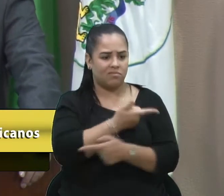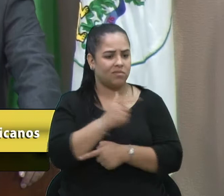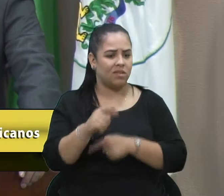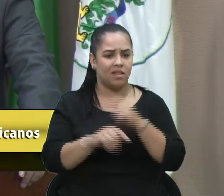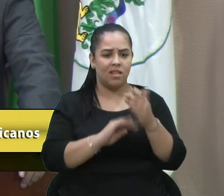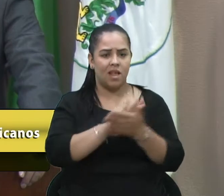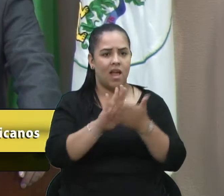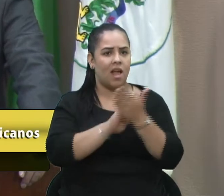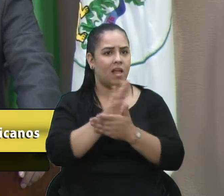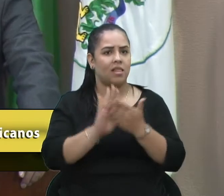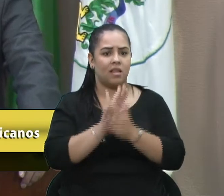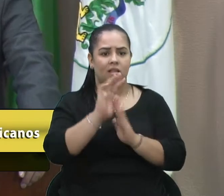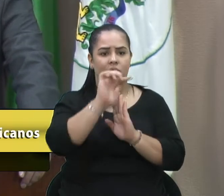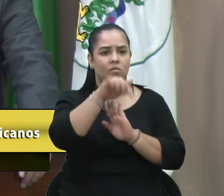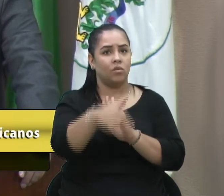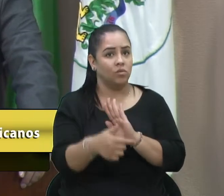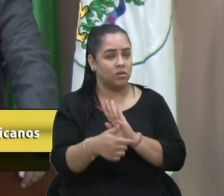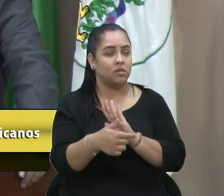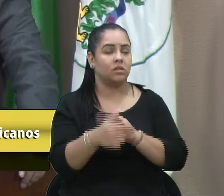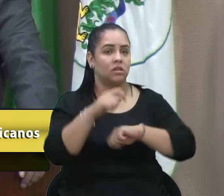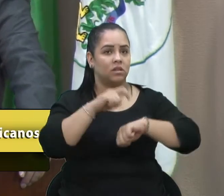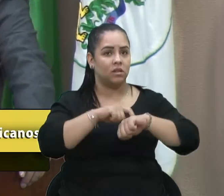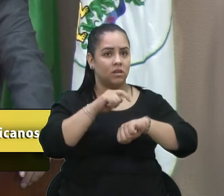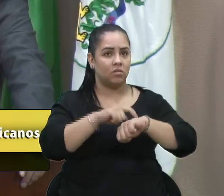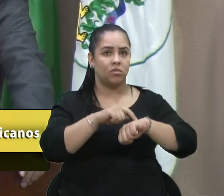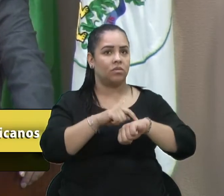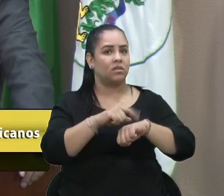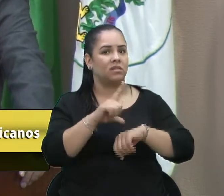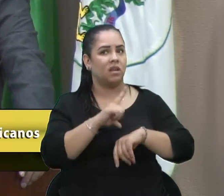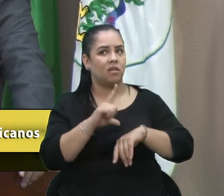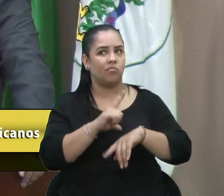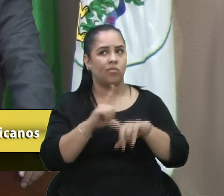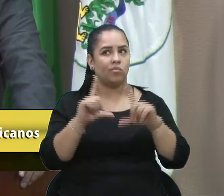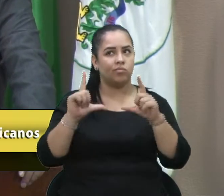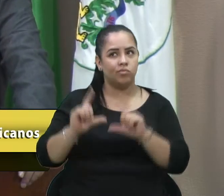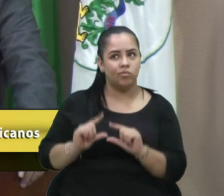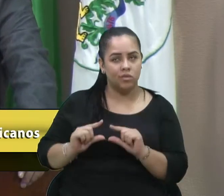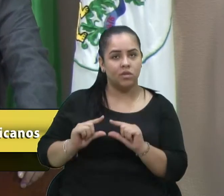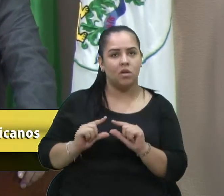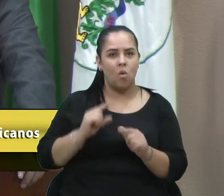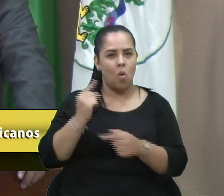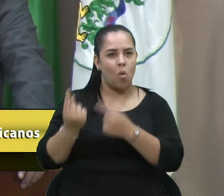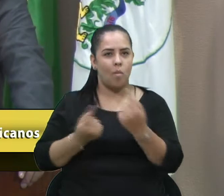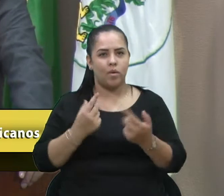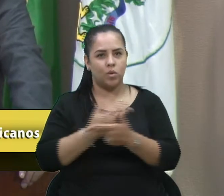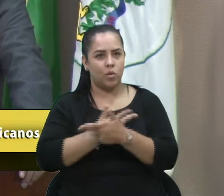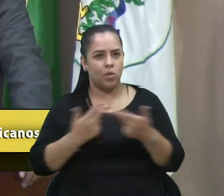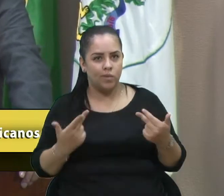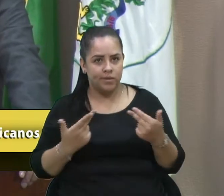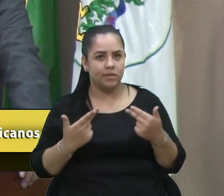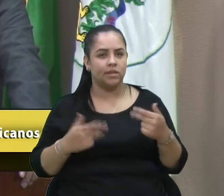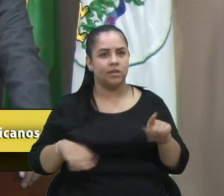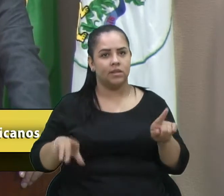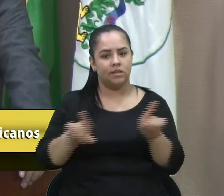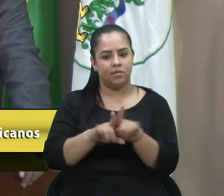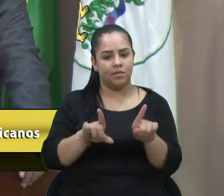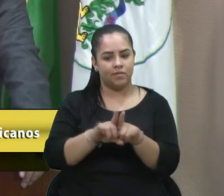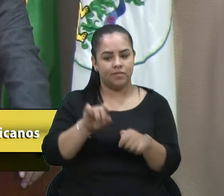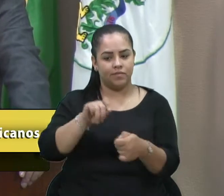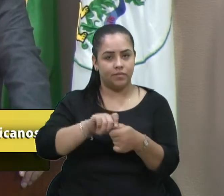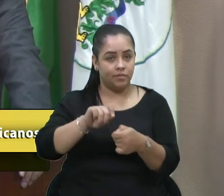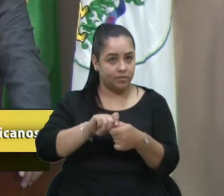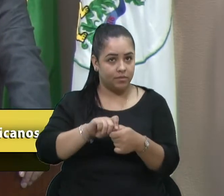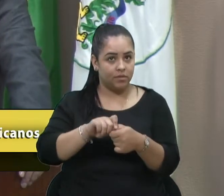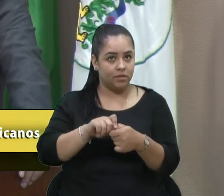naquele momento a não ser algumas reduções e também fazer com que